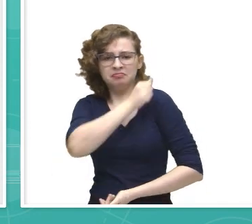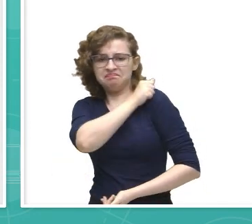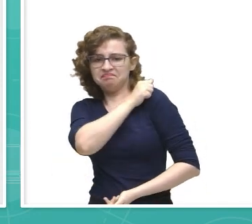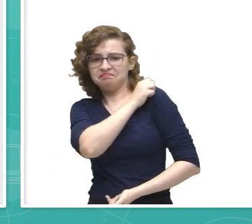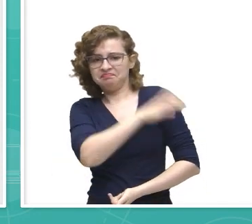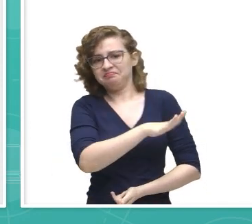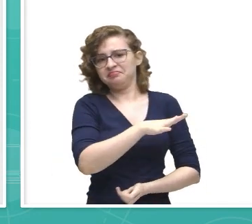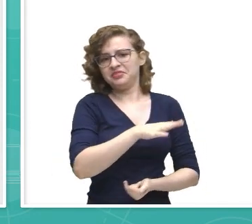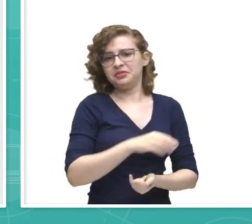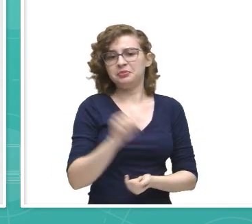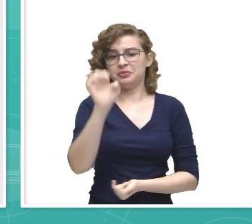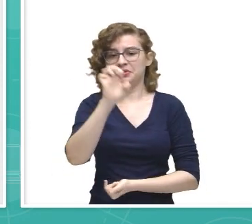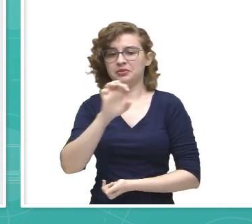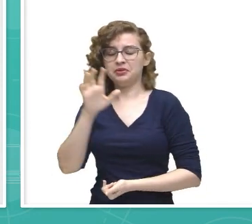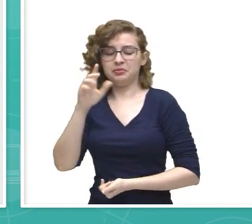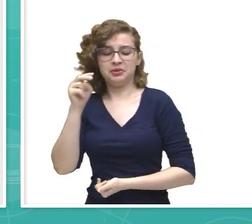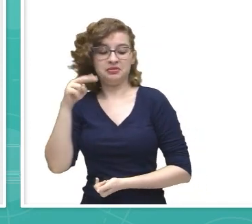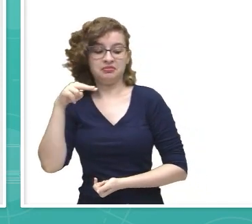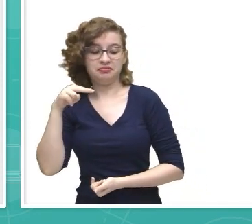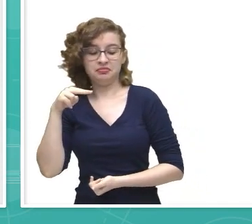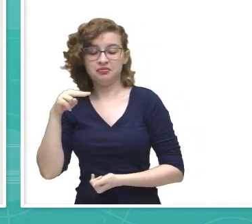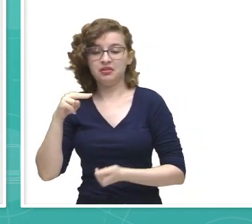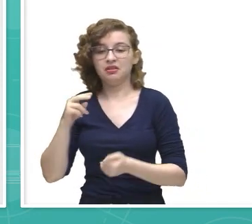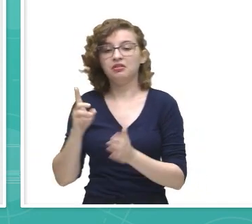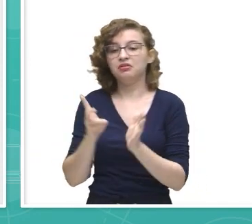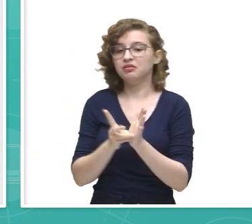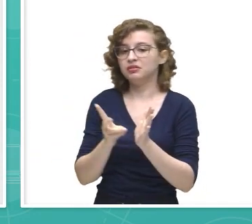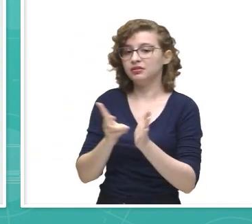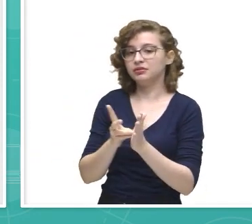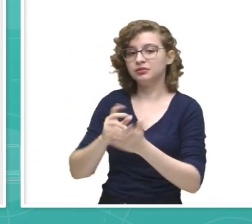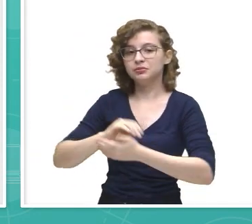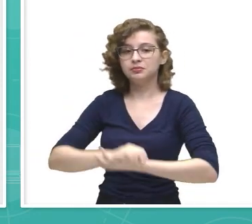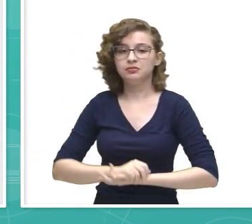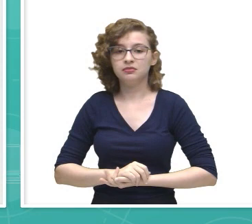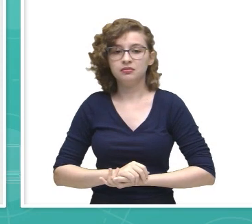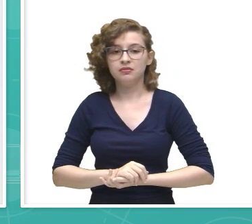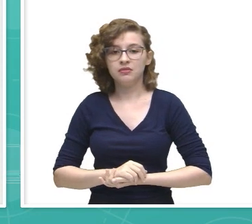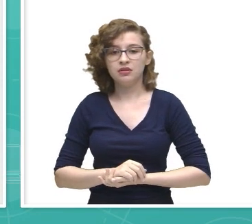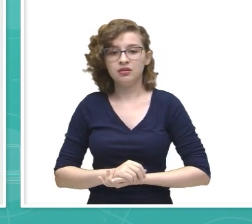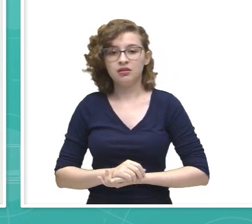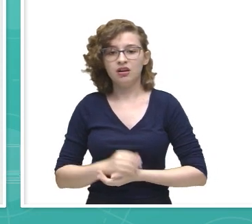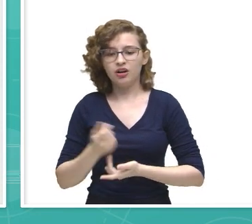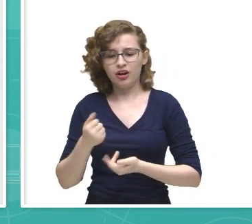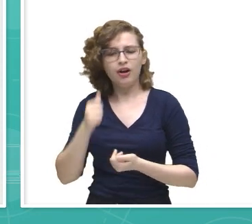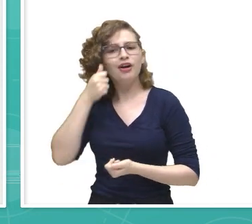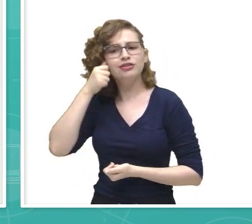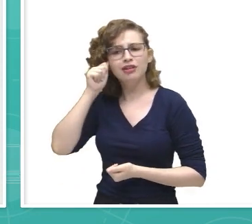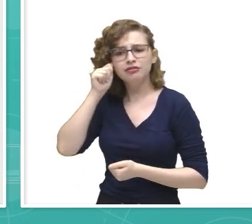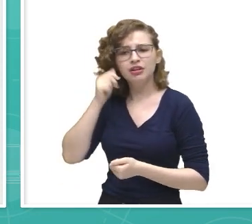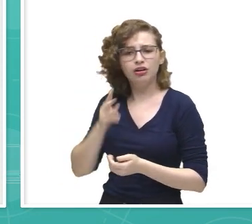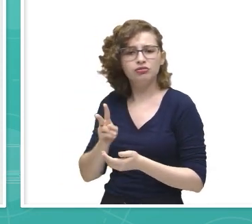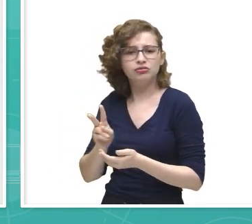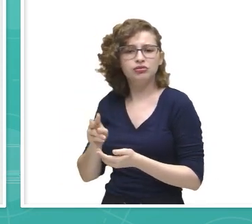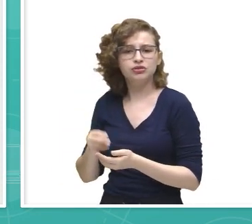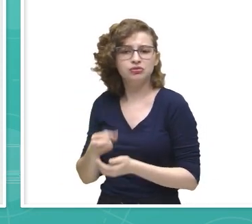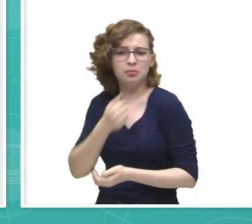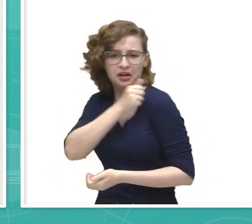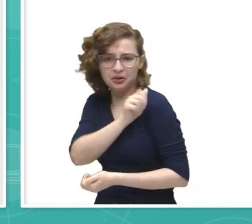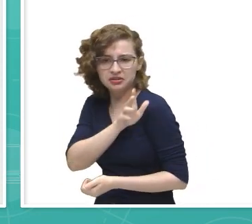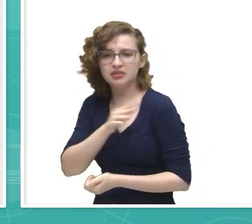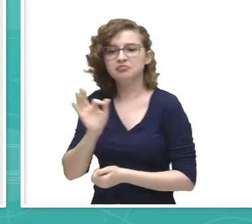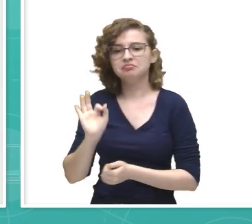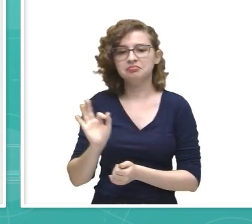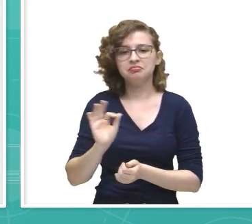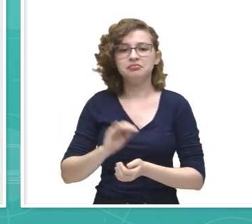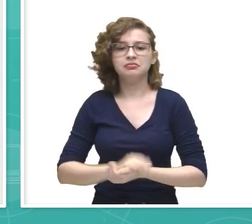que existia do europeu em relação ao indígena, e não em relação ao africano, o que dificultava enormemente o